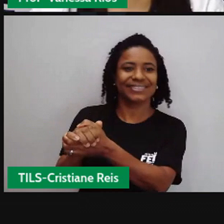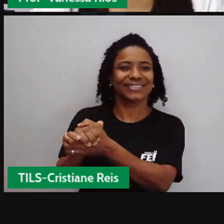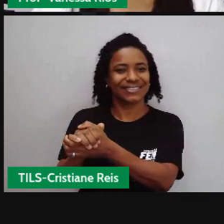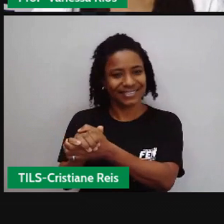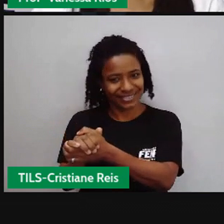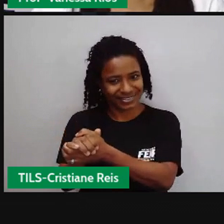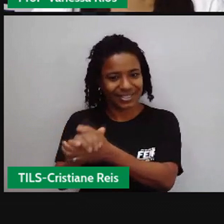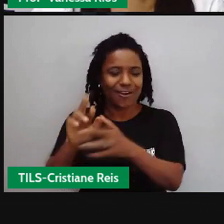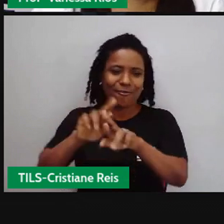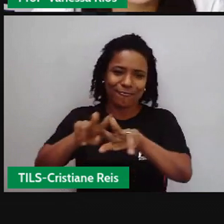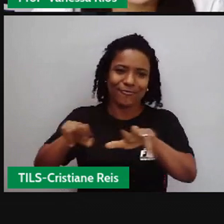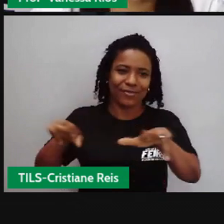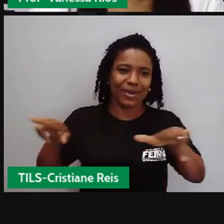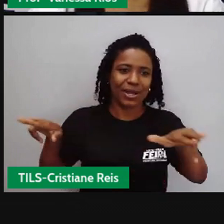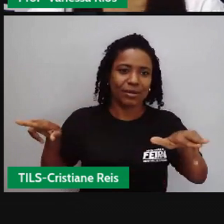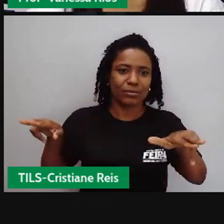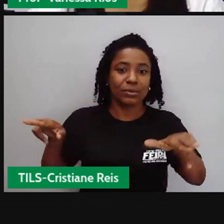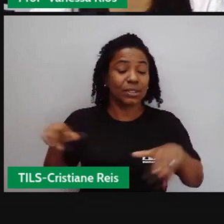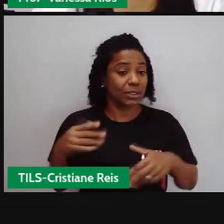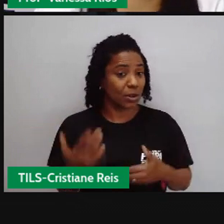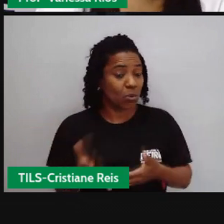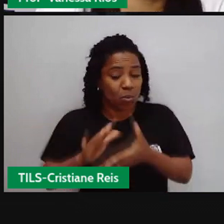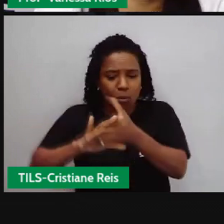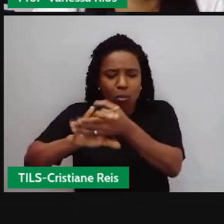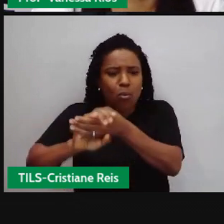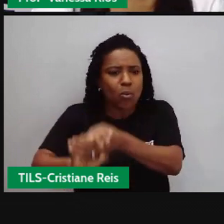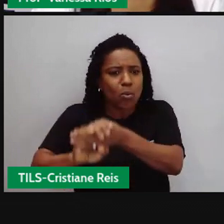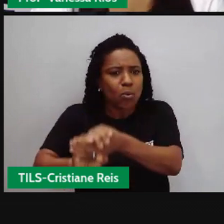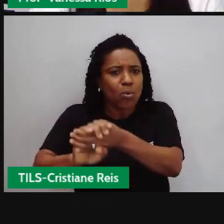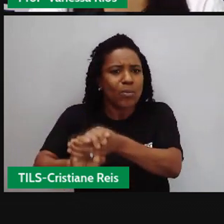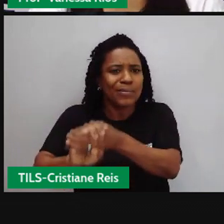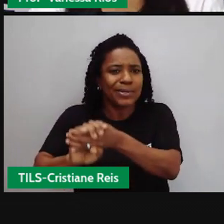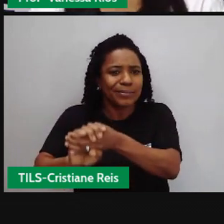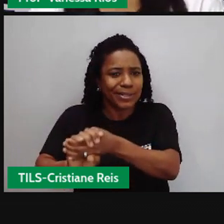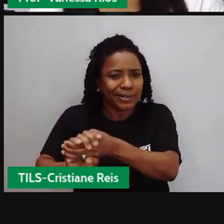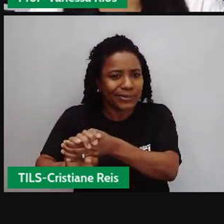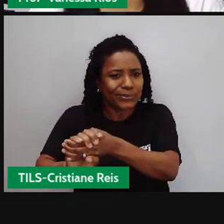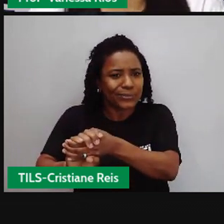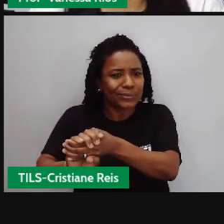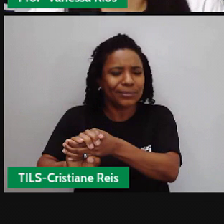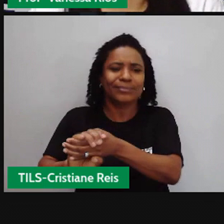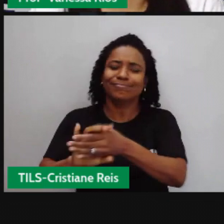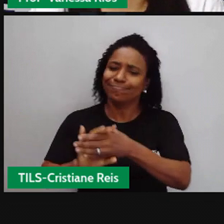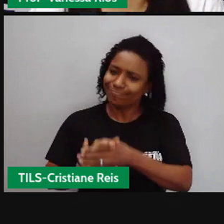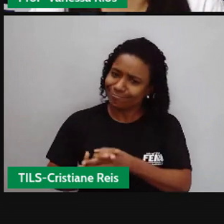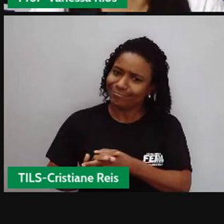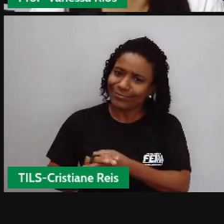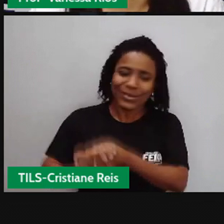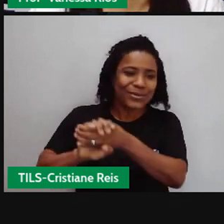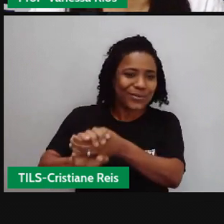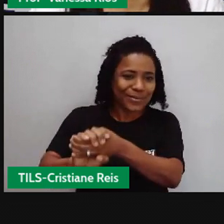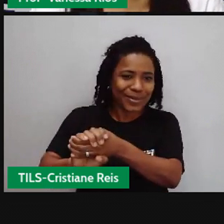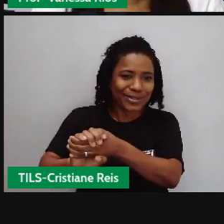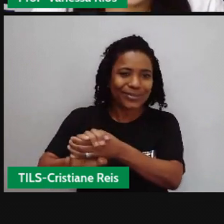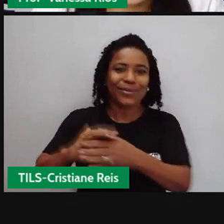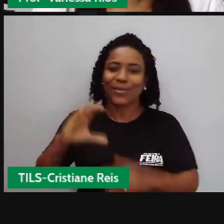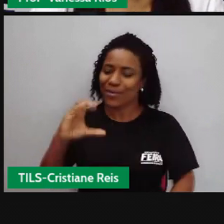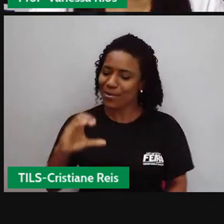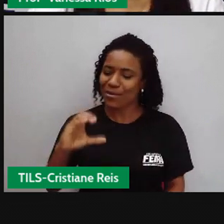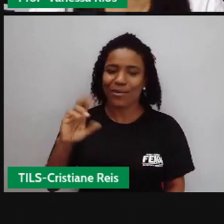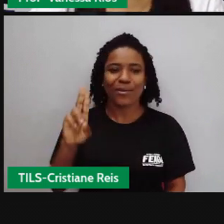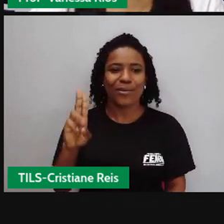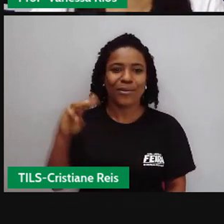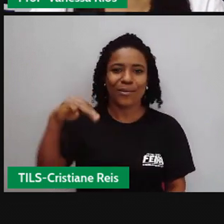de cumprimentar, né? De dar uma saudação. Então, nesse caso aí, é o cumprimento com